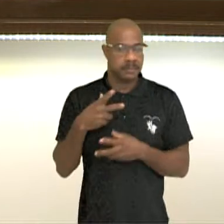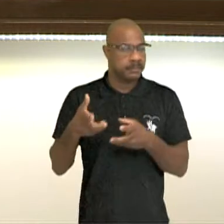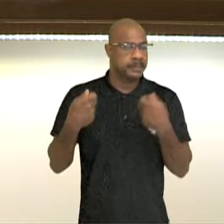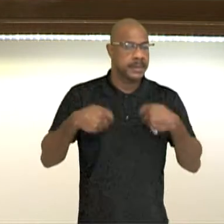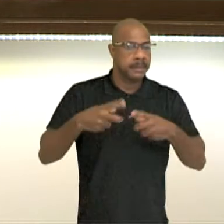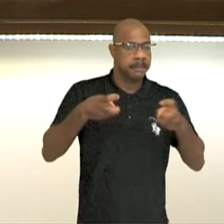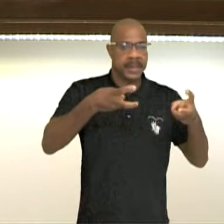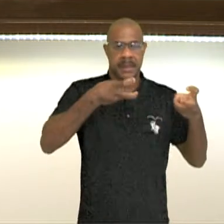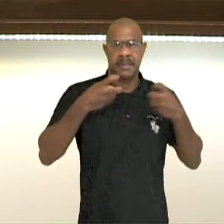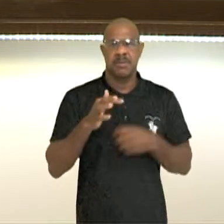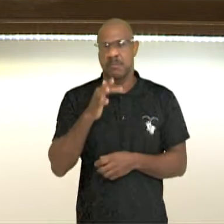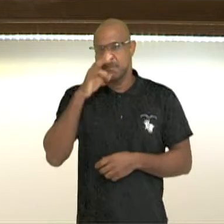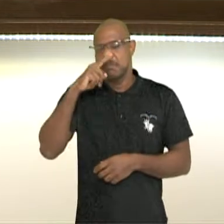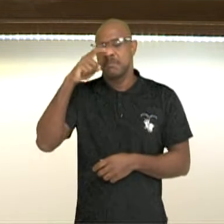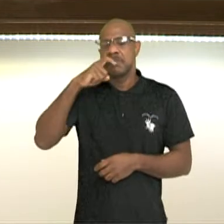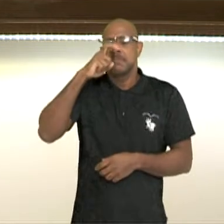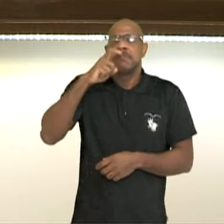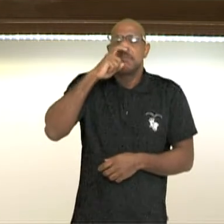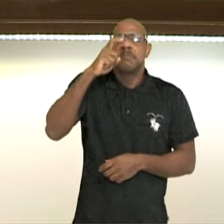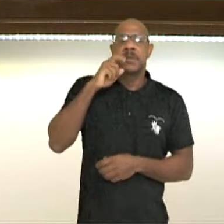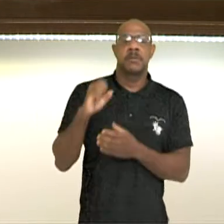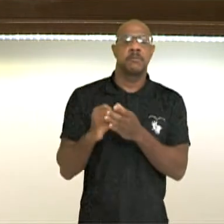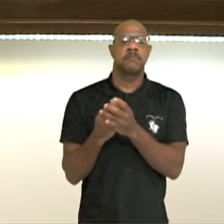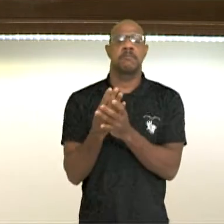tá? Mas isso é um fator que está prejudicando.